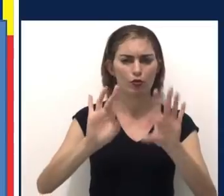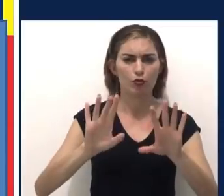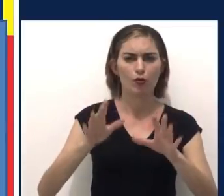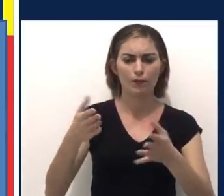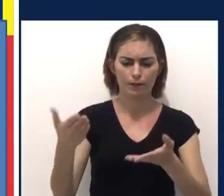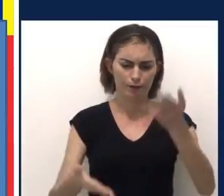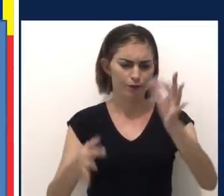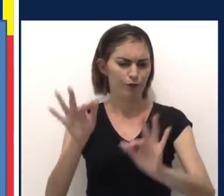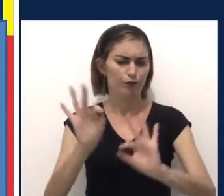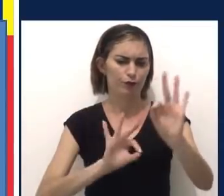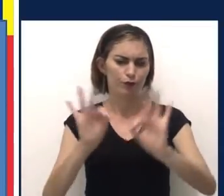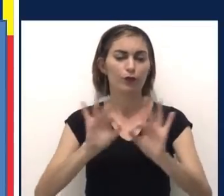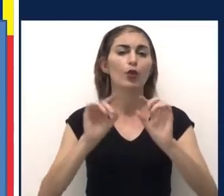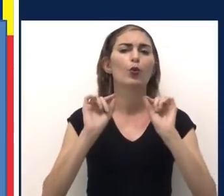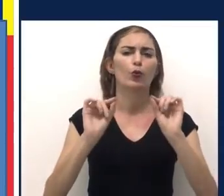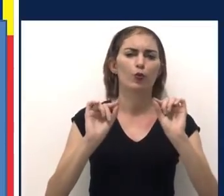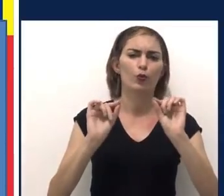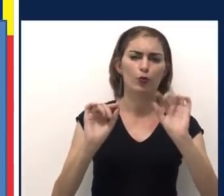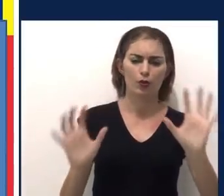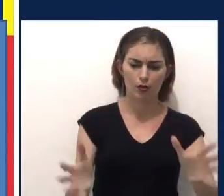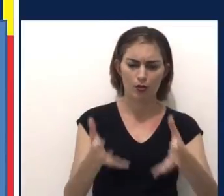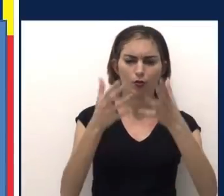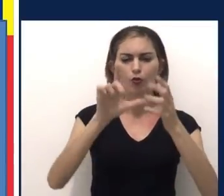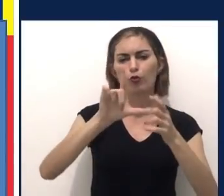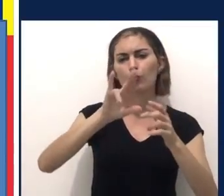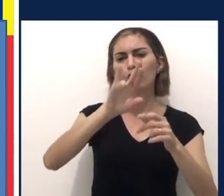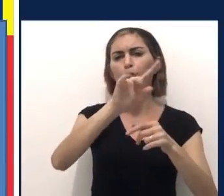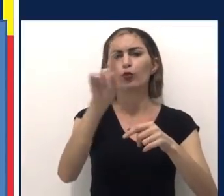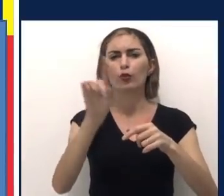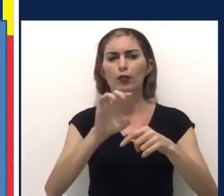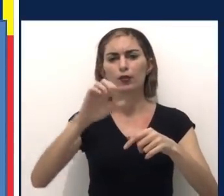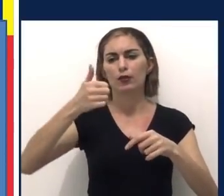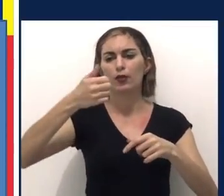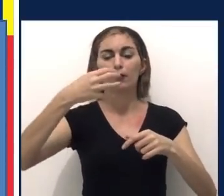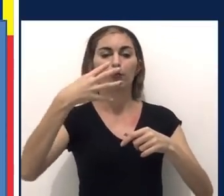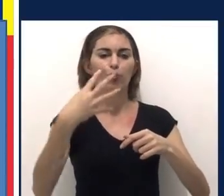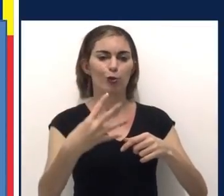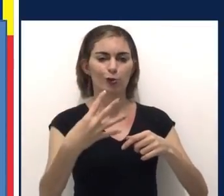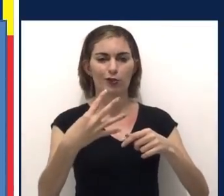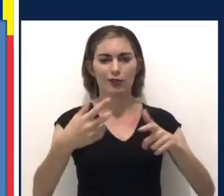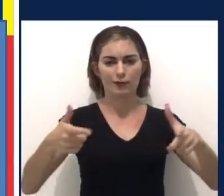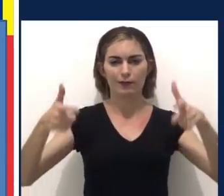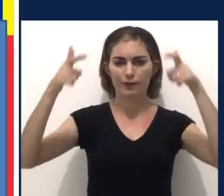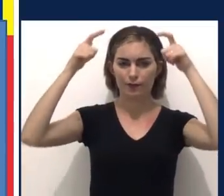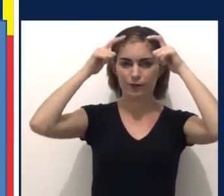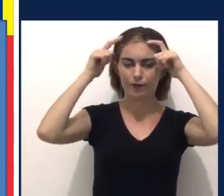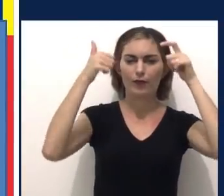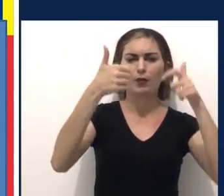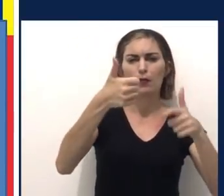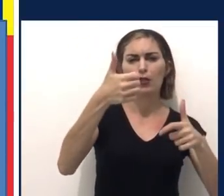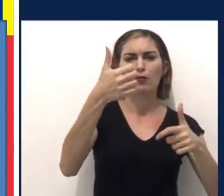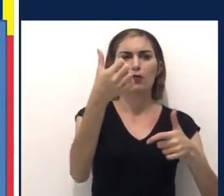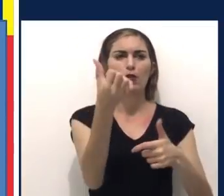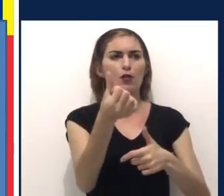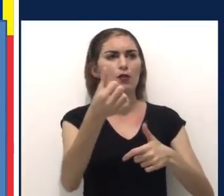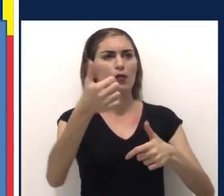retornou à estabilidade com que a ascensão de Luís XIV ao